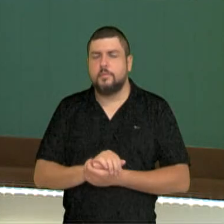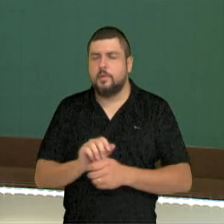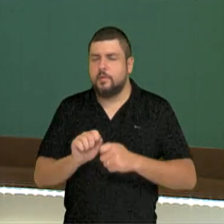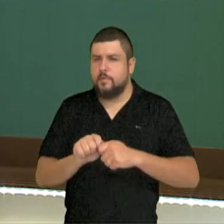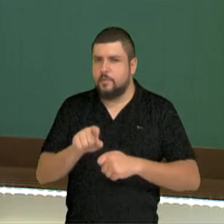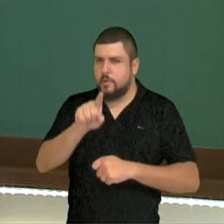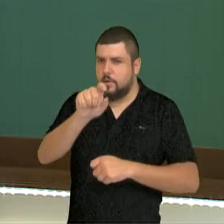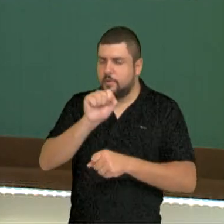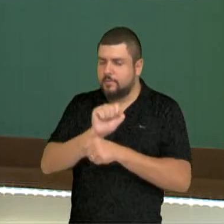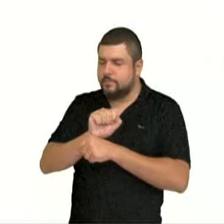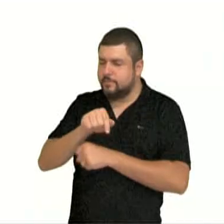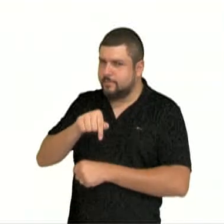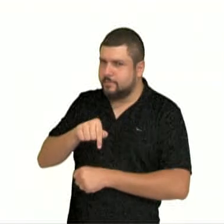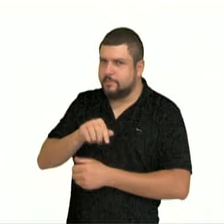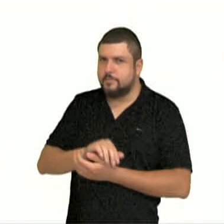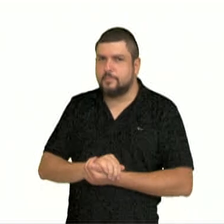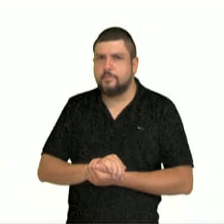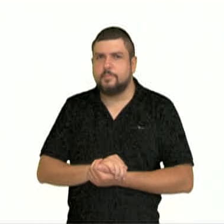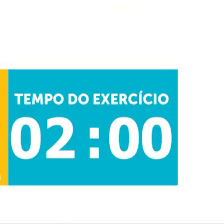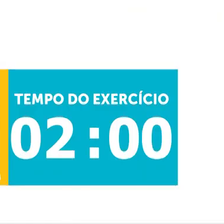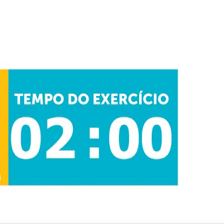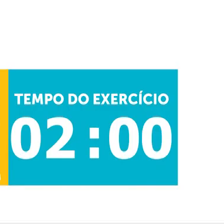Faz aí que eu te aguardo aqui.